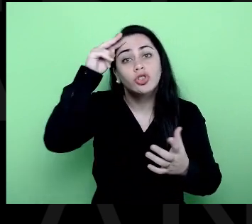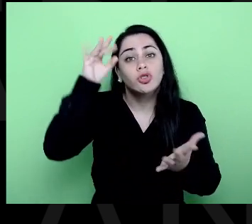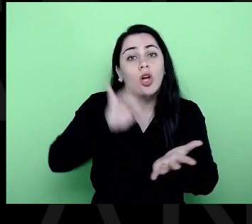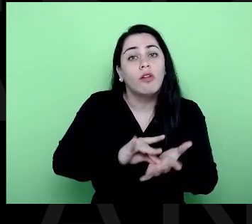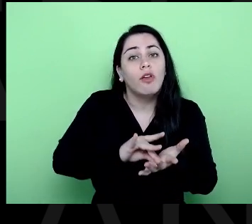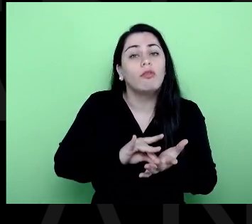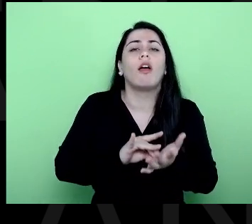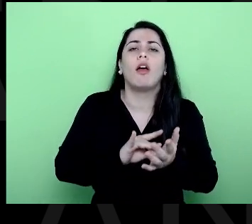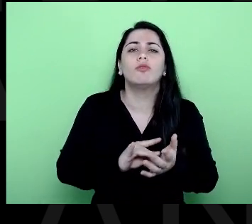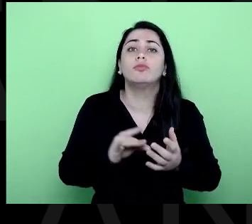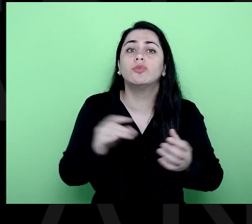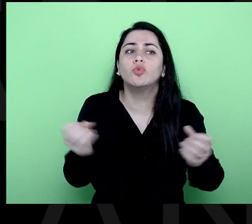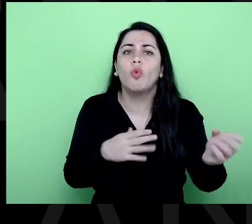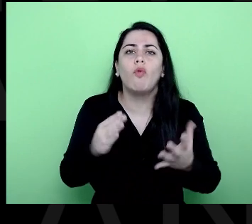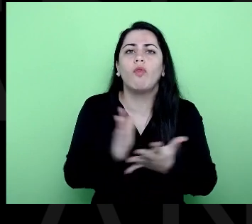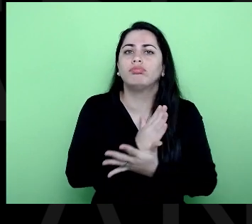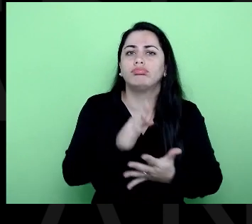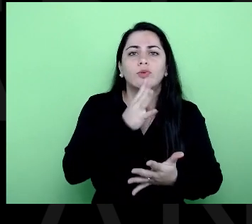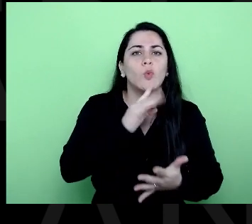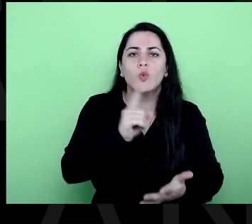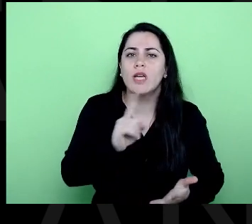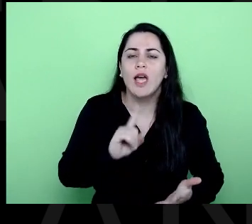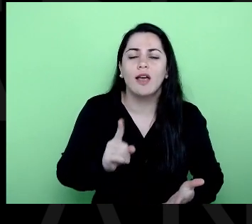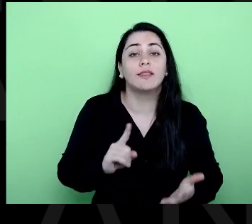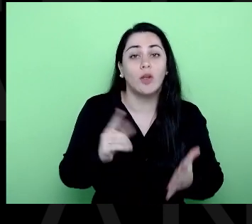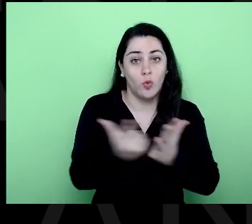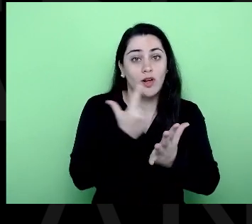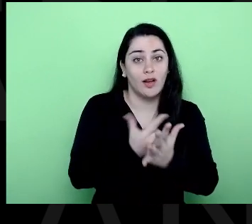muita gente, no livro da Maria